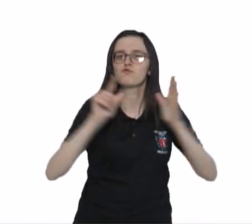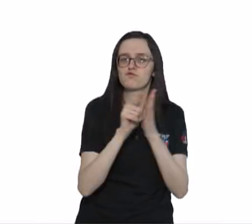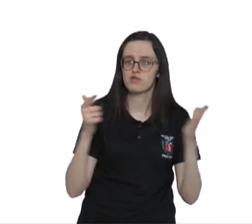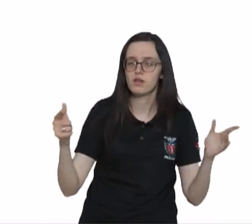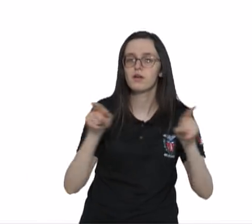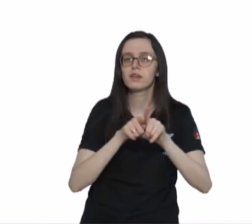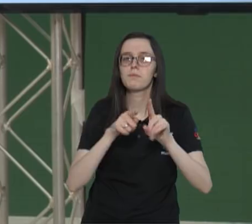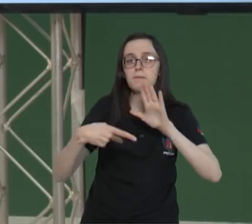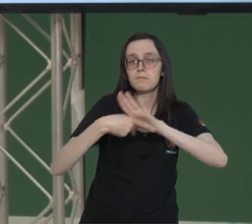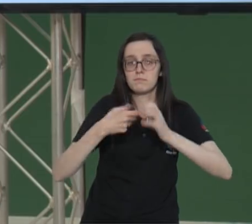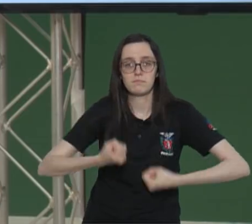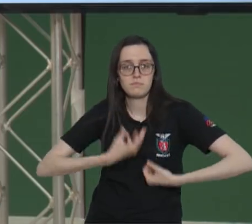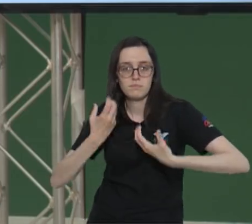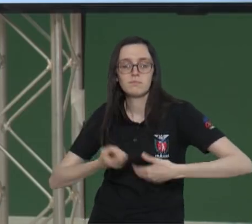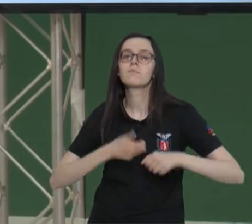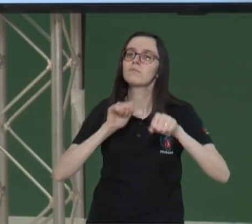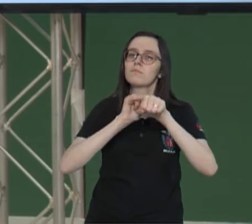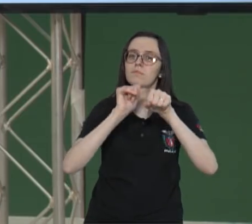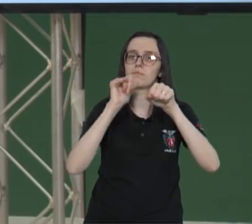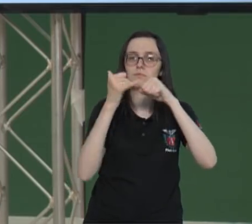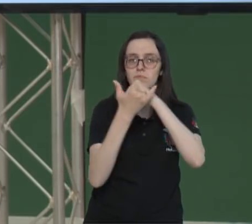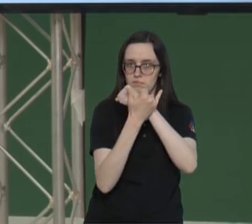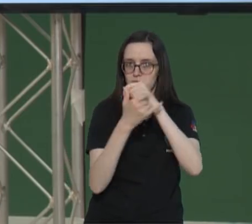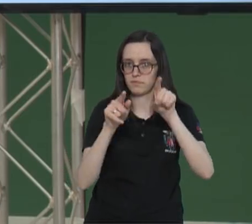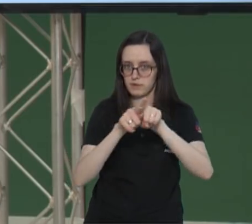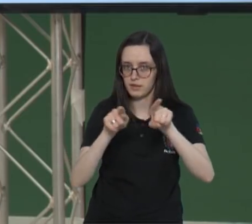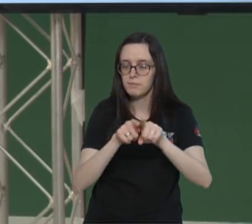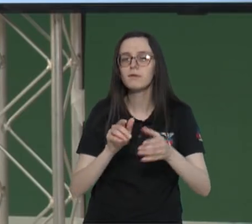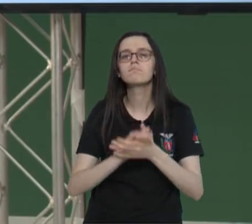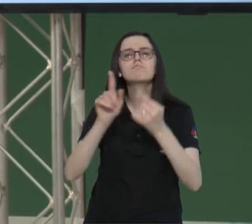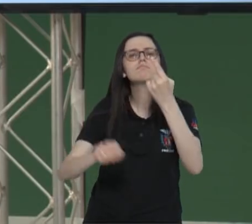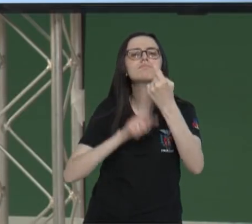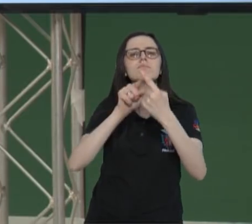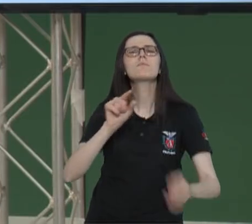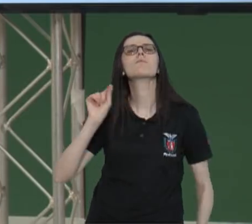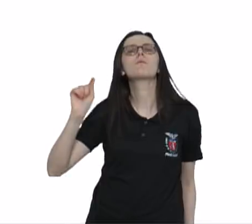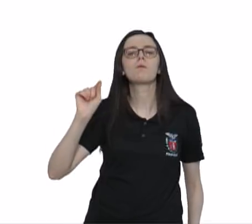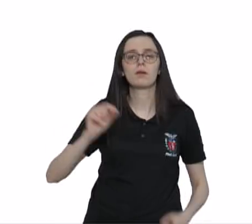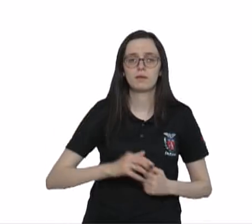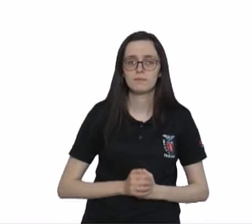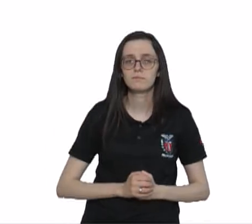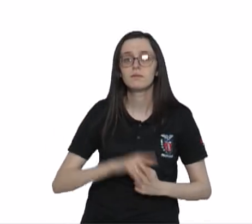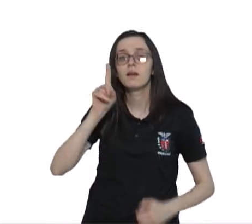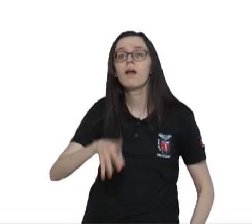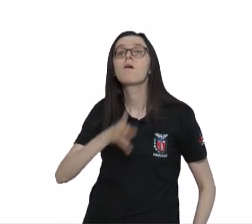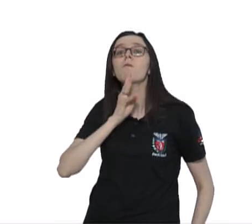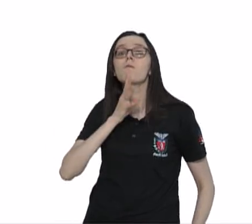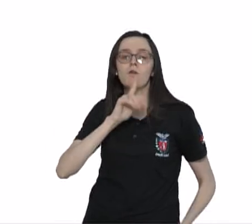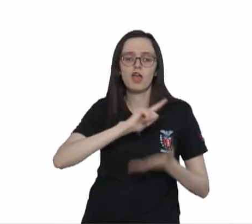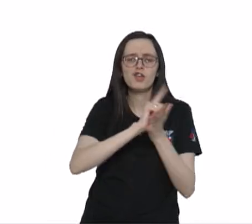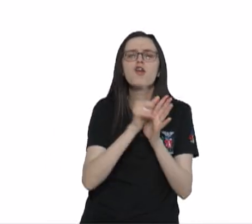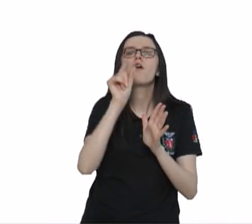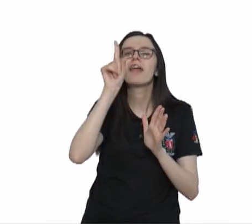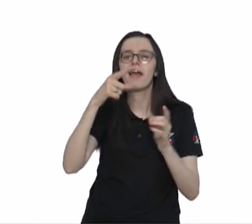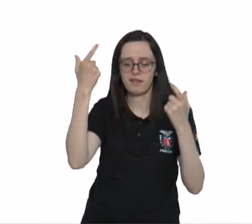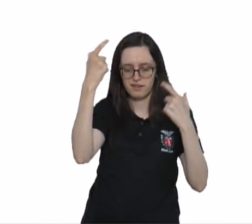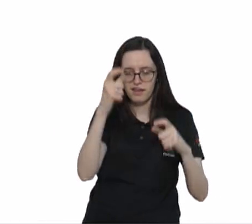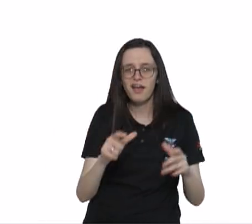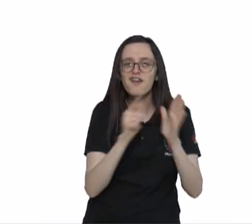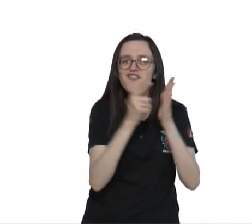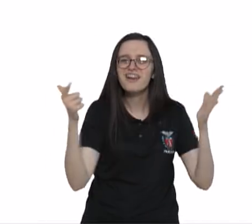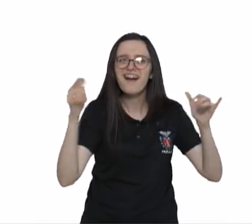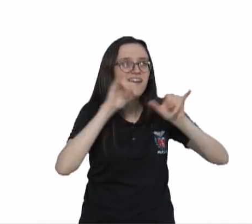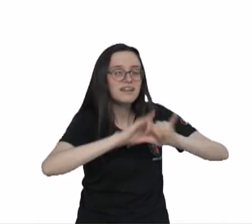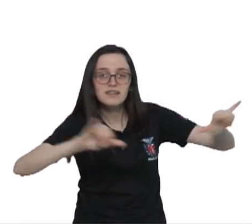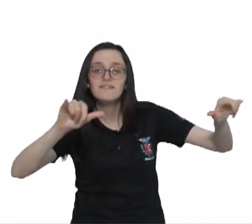poético e adjetivos, com os objetivos de conhecer o gênero classificado,